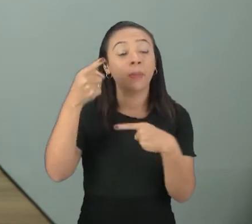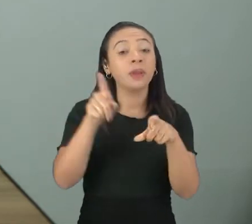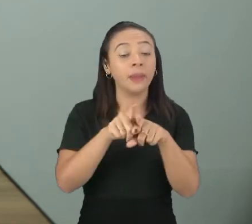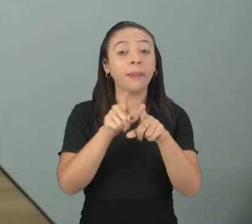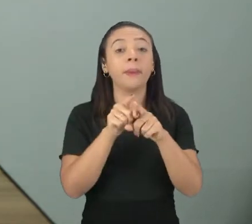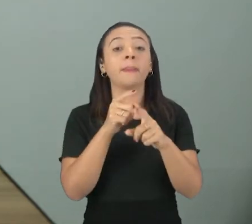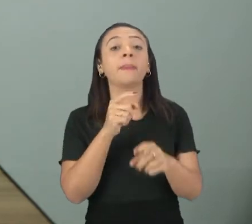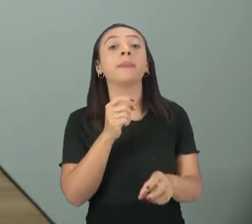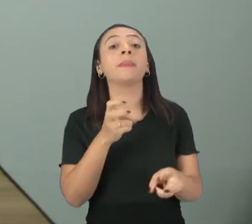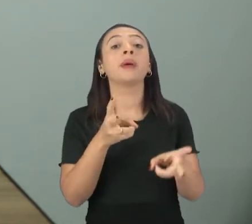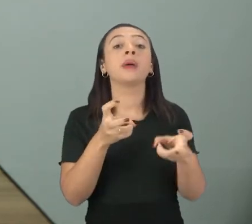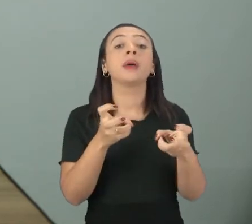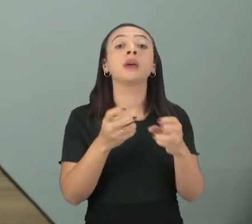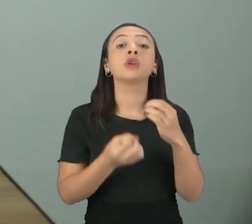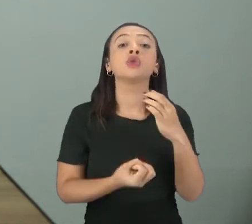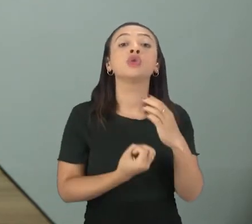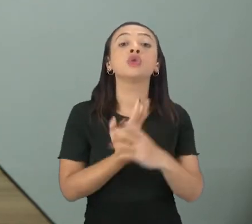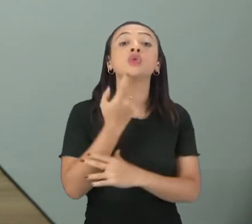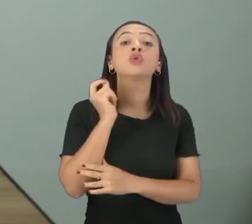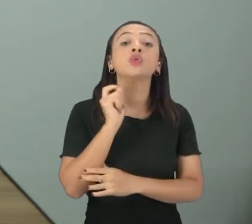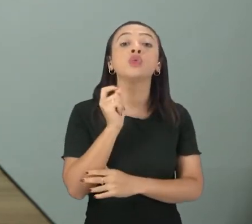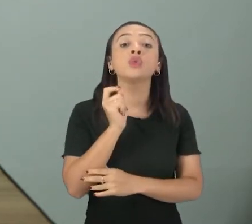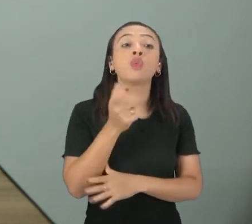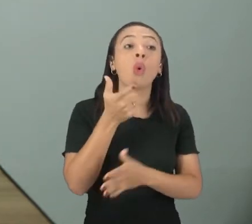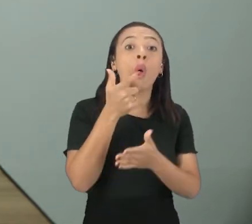vemos que também aparecem os